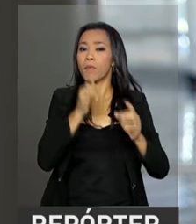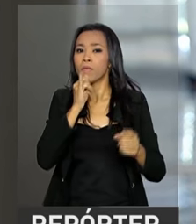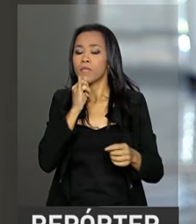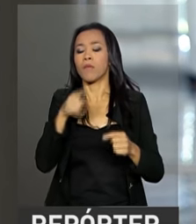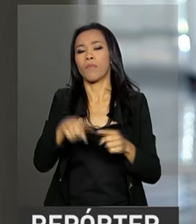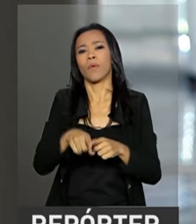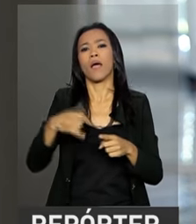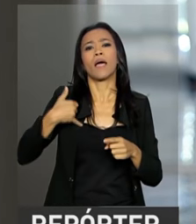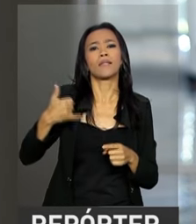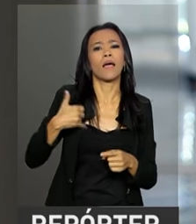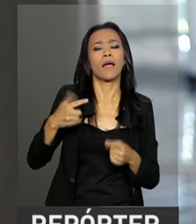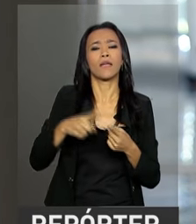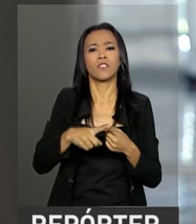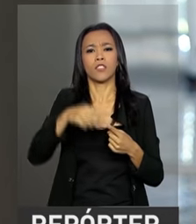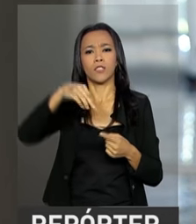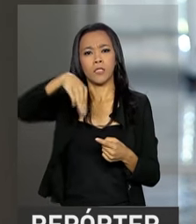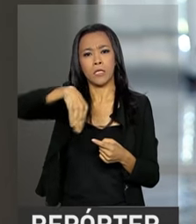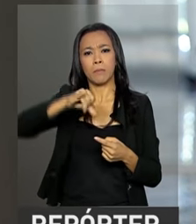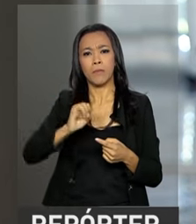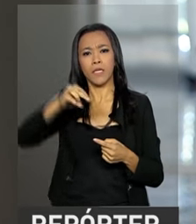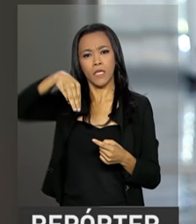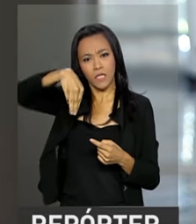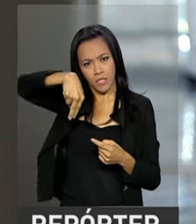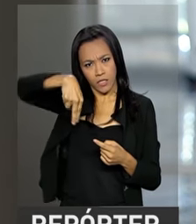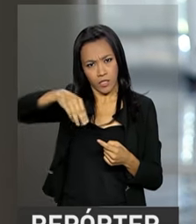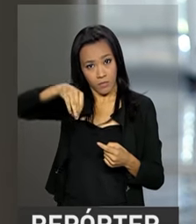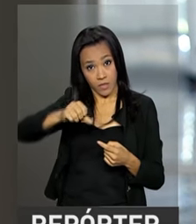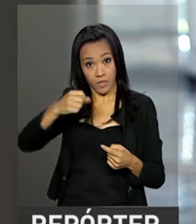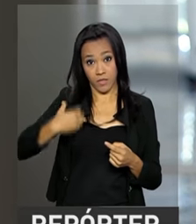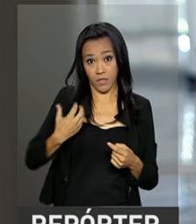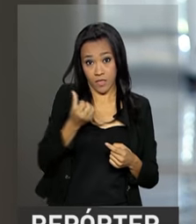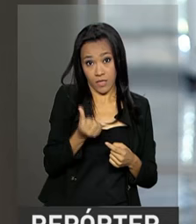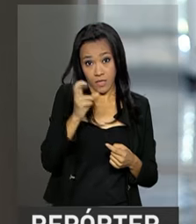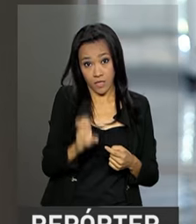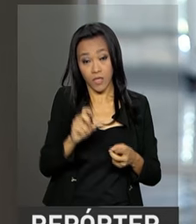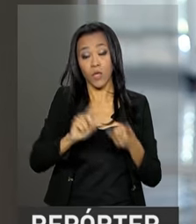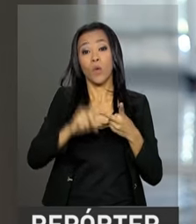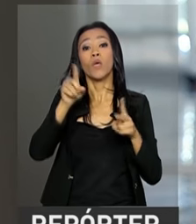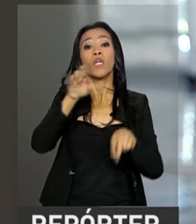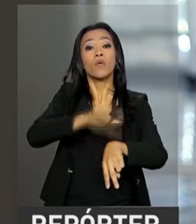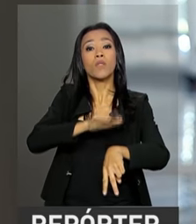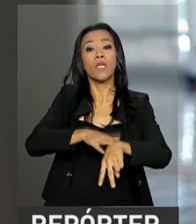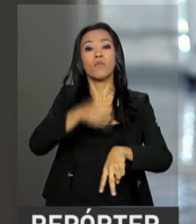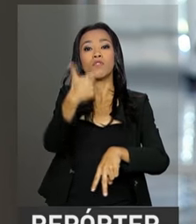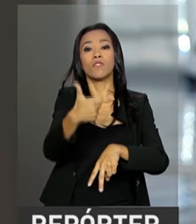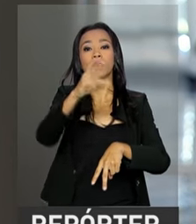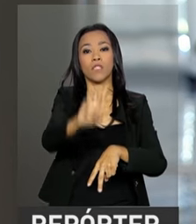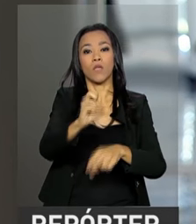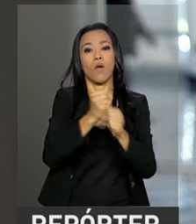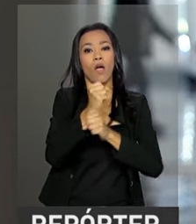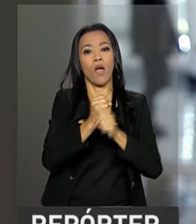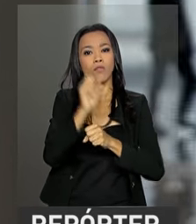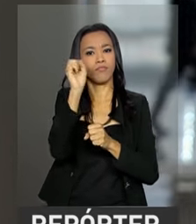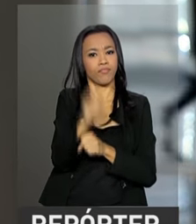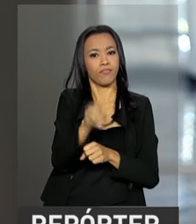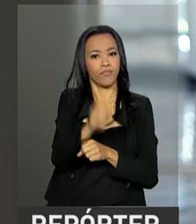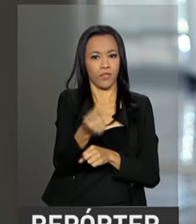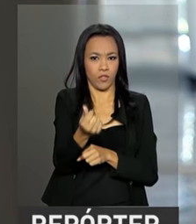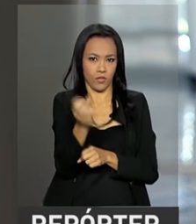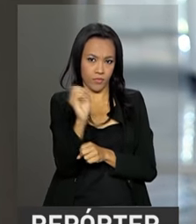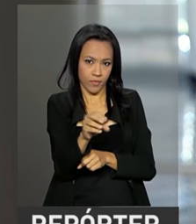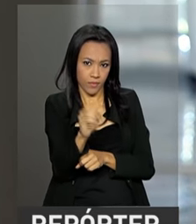mínima de 65 anos e o tempo mínimo de contribuição de 25 anos o presidente ressaltou ea